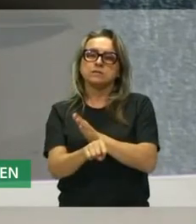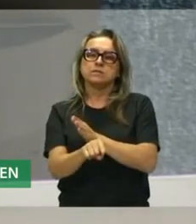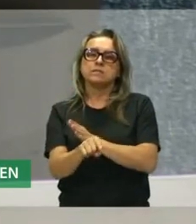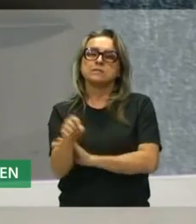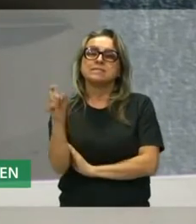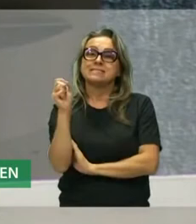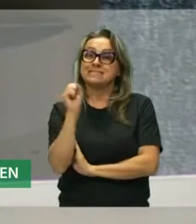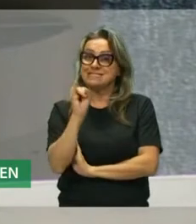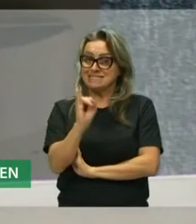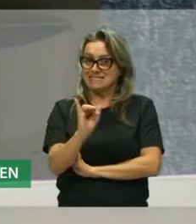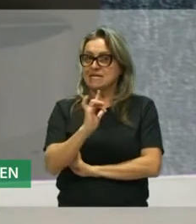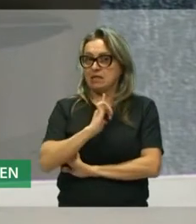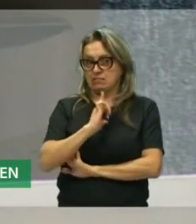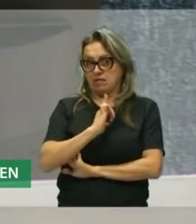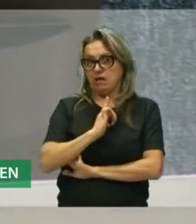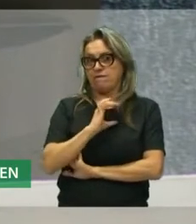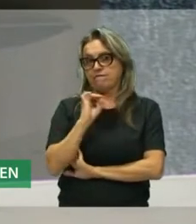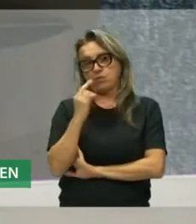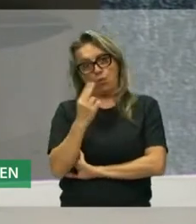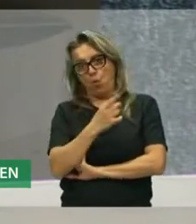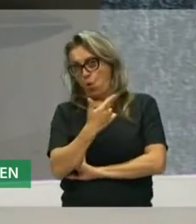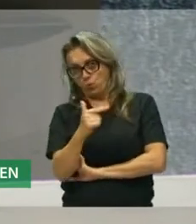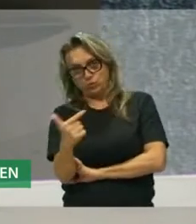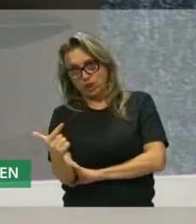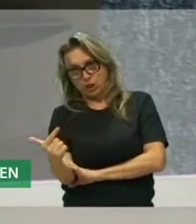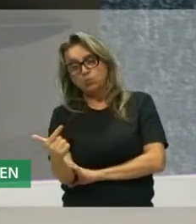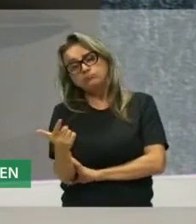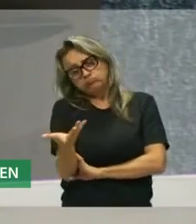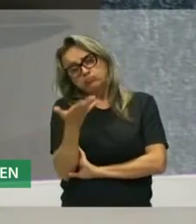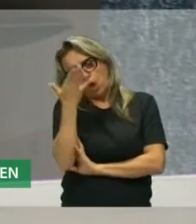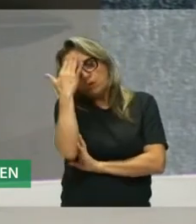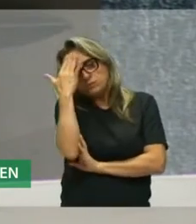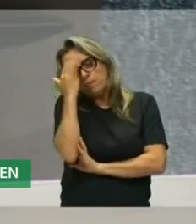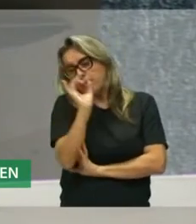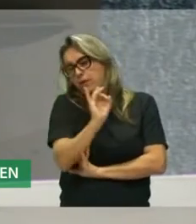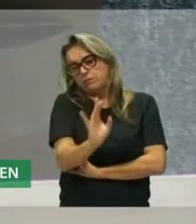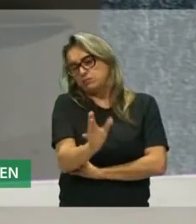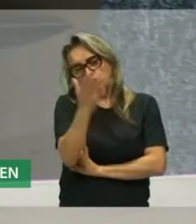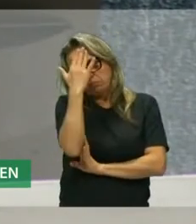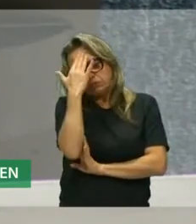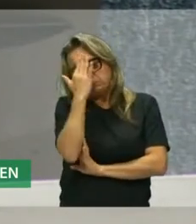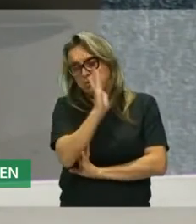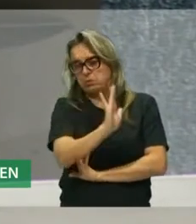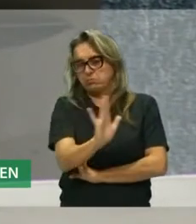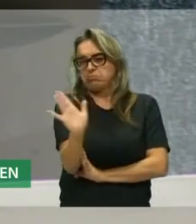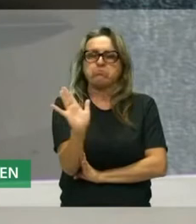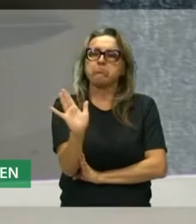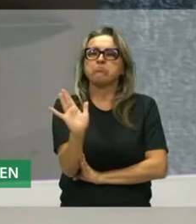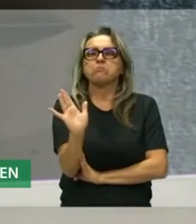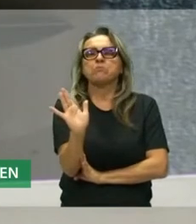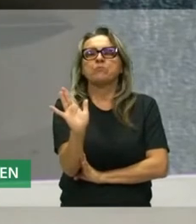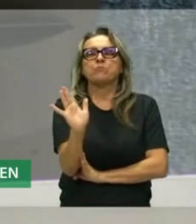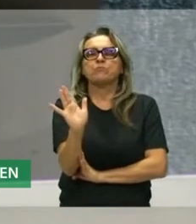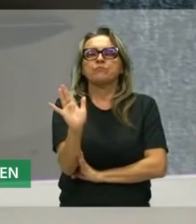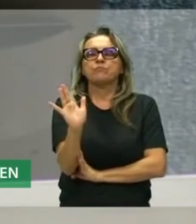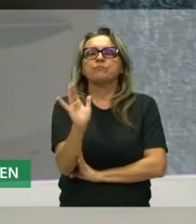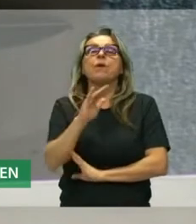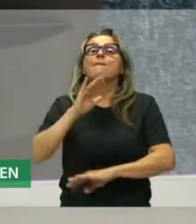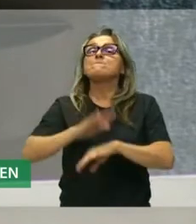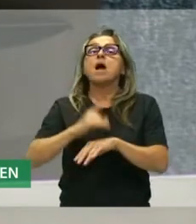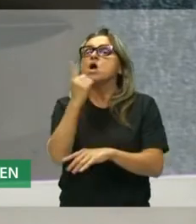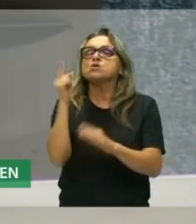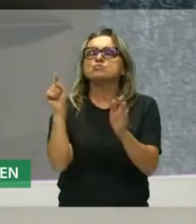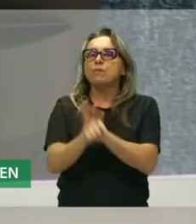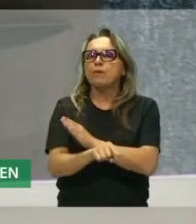se houve isso mesmo ou não, né? Se chegou a ser concretizado ou não, era só uma questão de... Estava pensando nisso. Uma outra questão, se tem